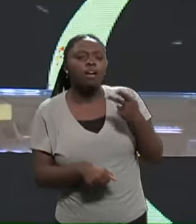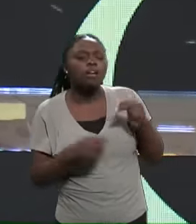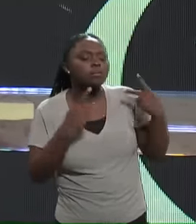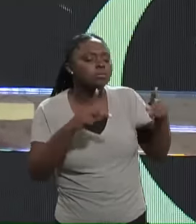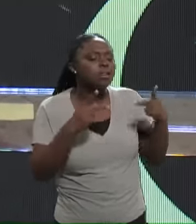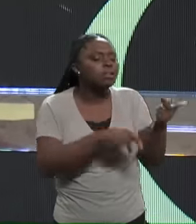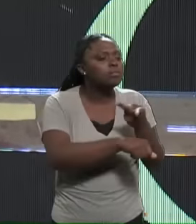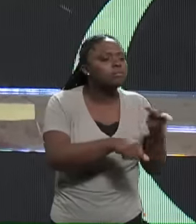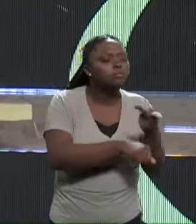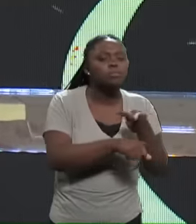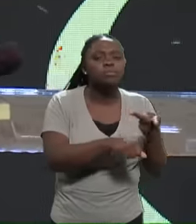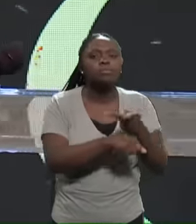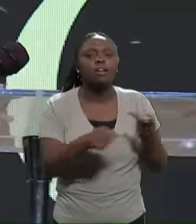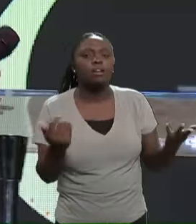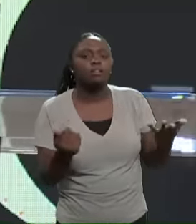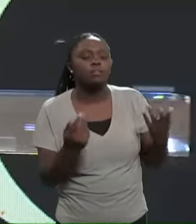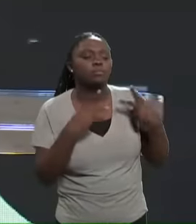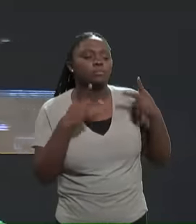mensagem.